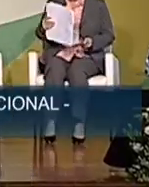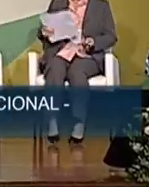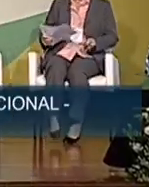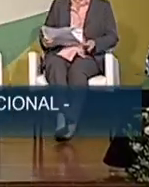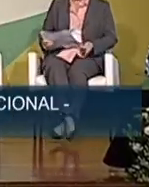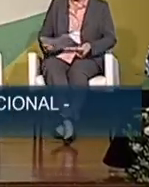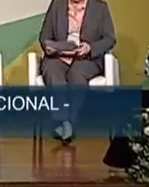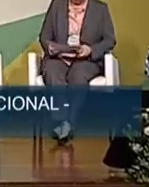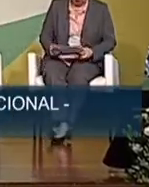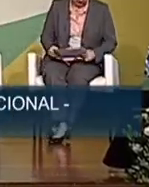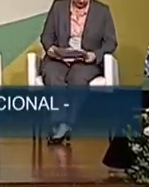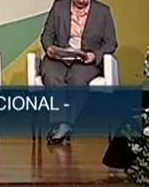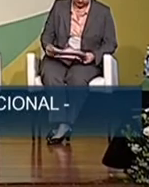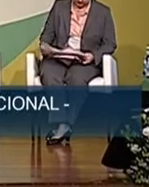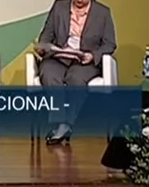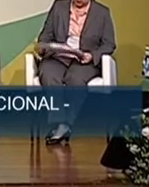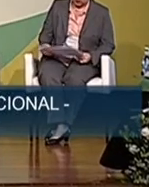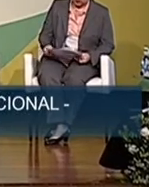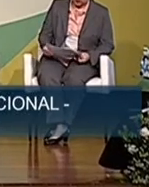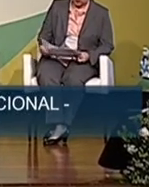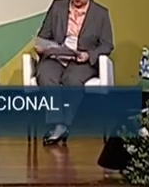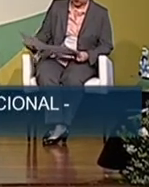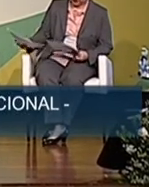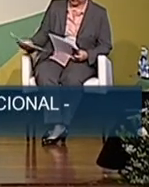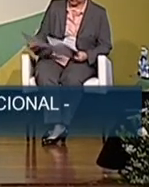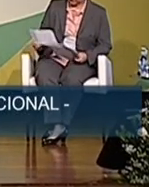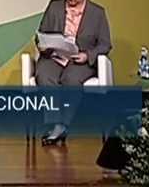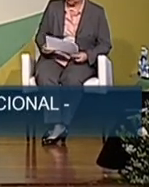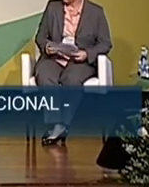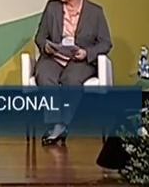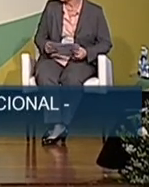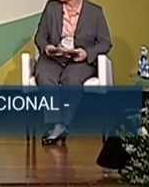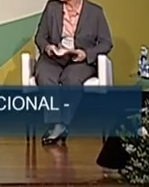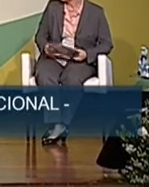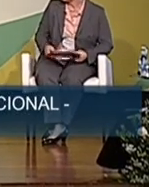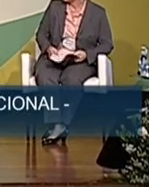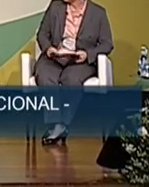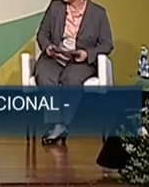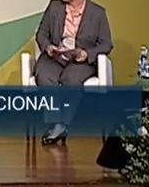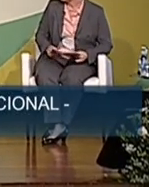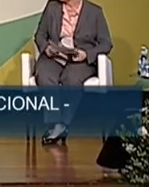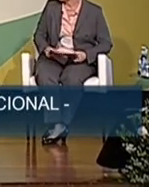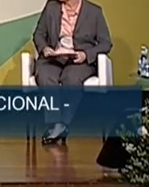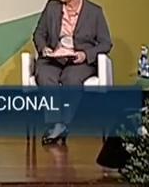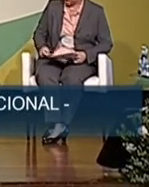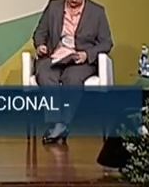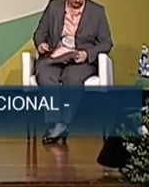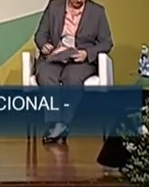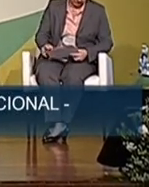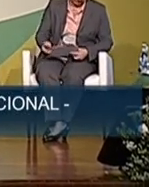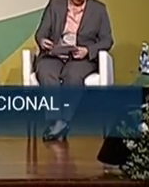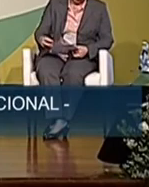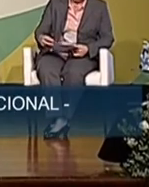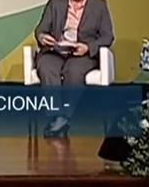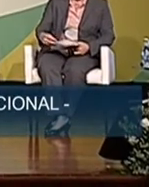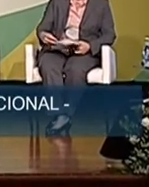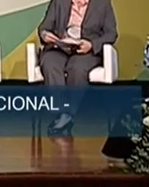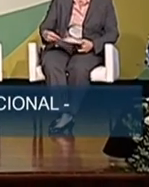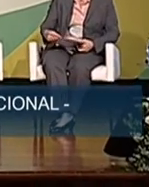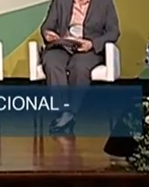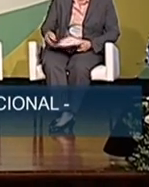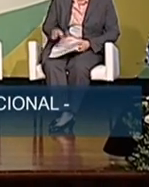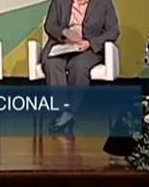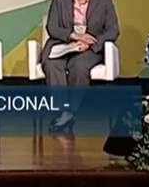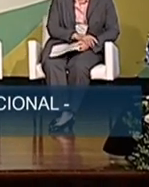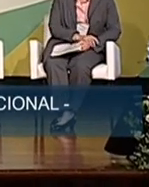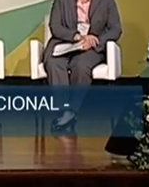Ouviremos agora o senhor Jorge Chediek, que é coordenador residente do Sistema Nações Unidas no Brasil